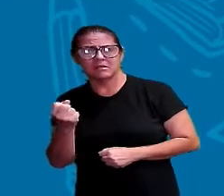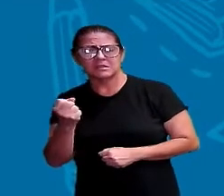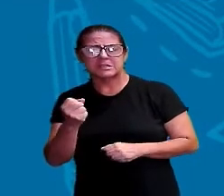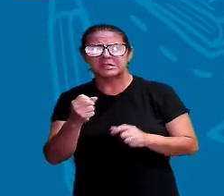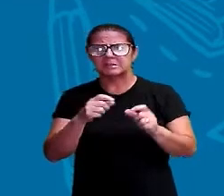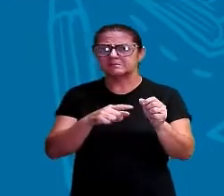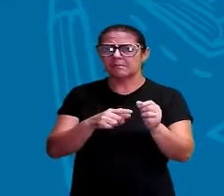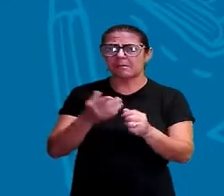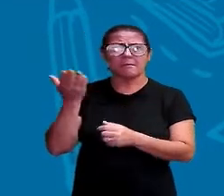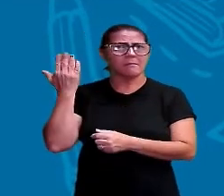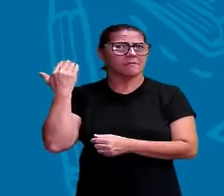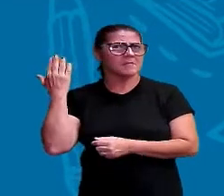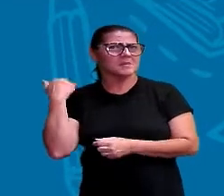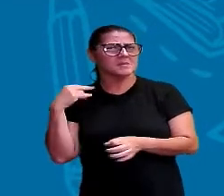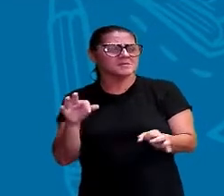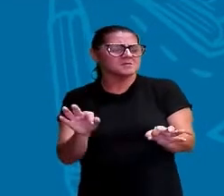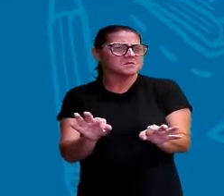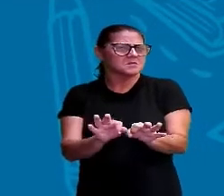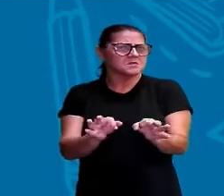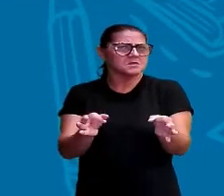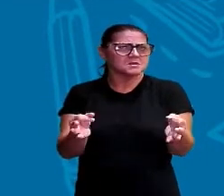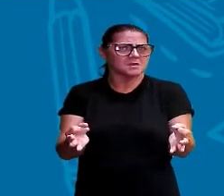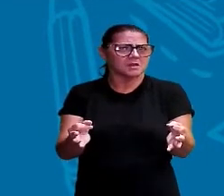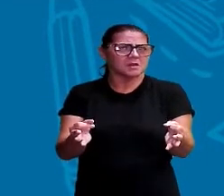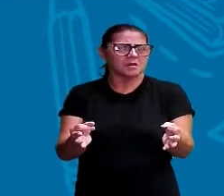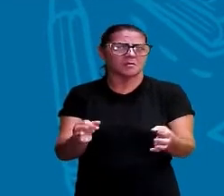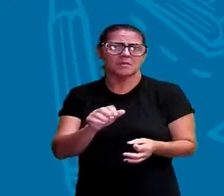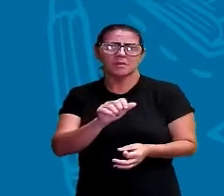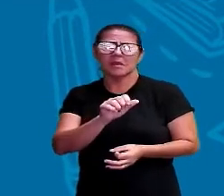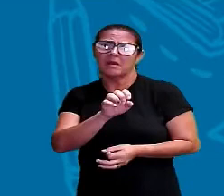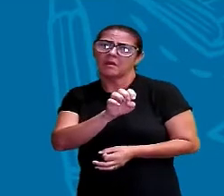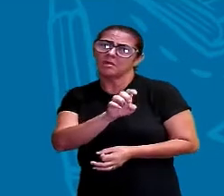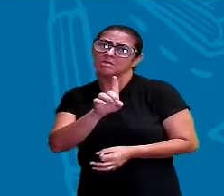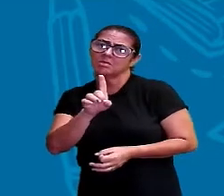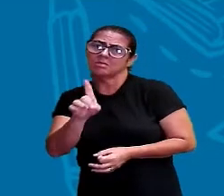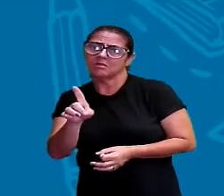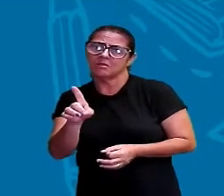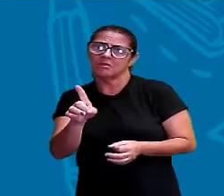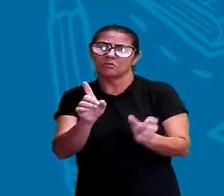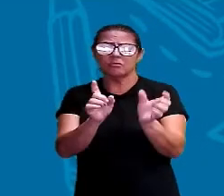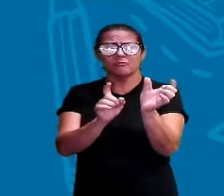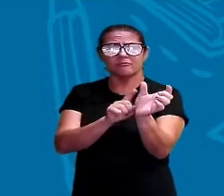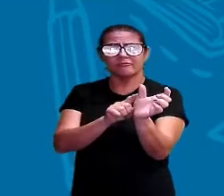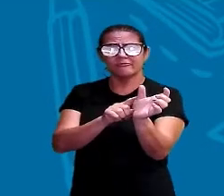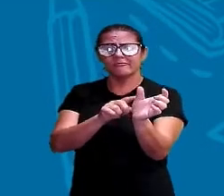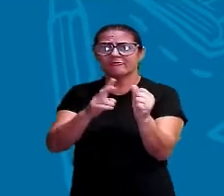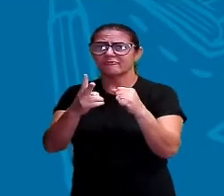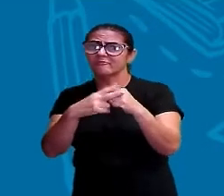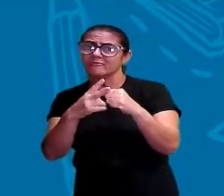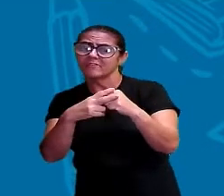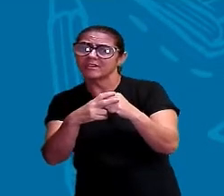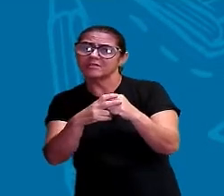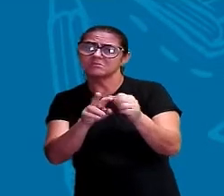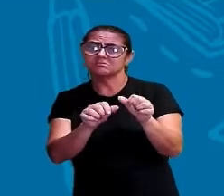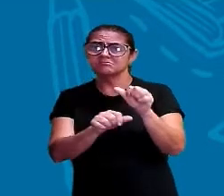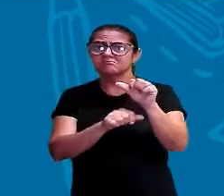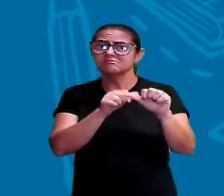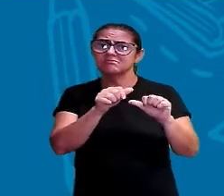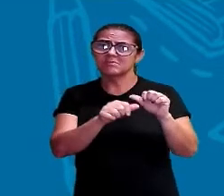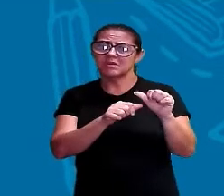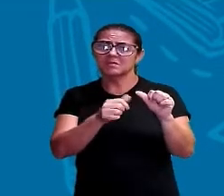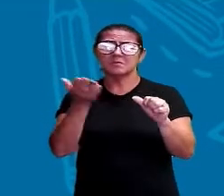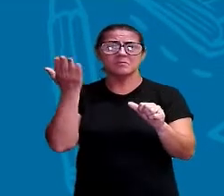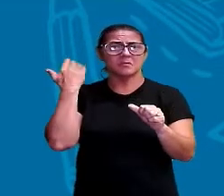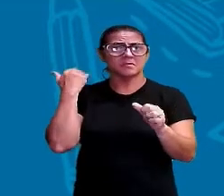past, passado simples. Ed é colocado no final dos verbos que são regulares e que estão no